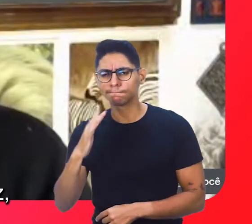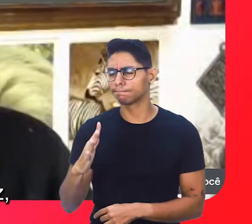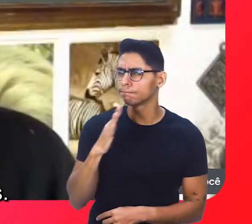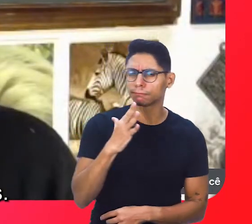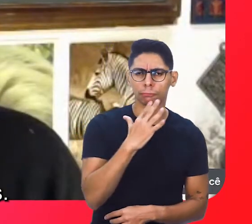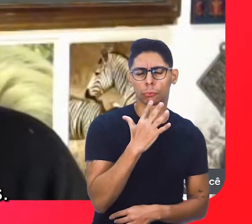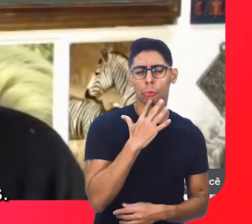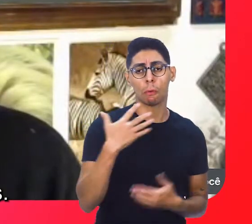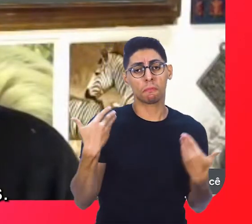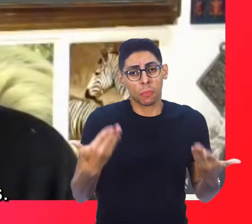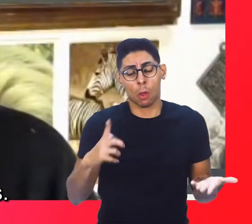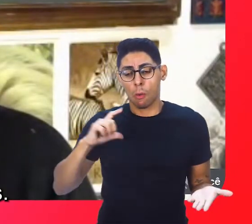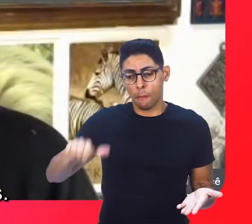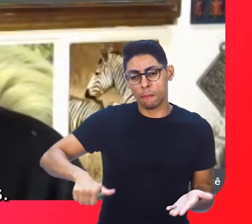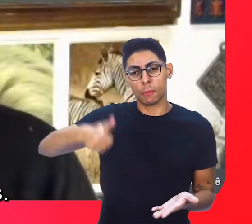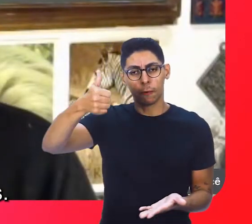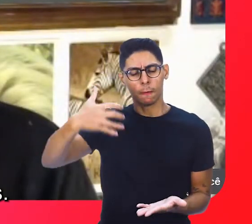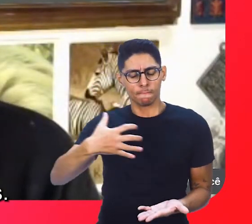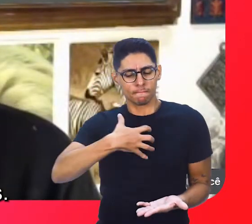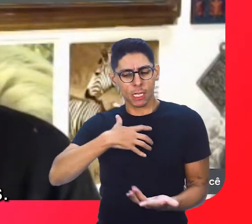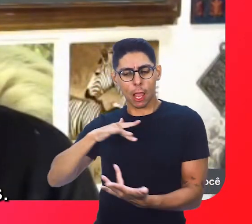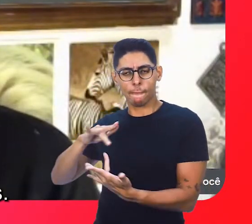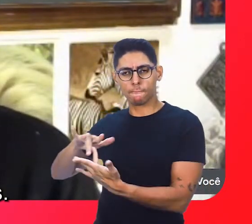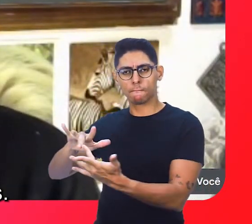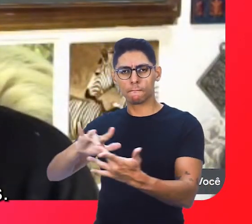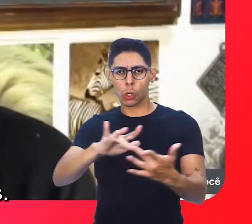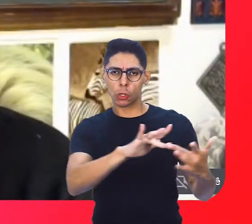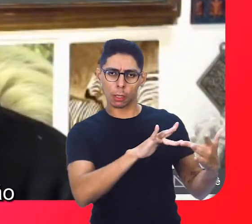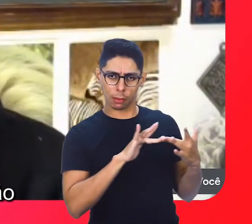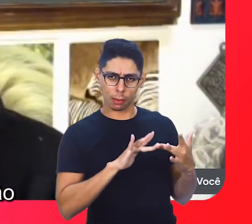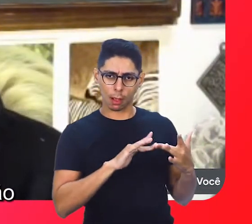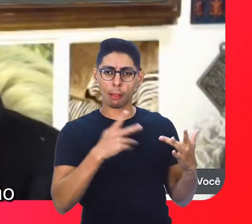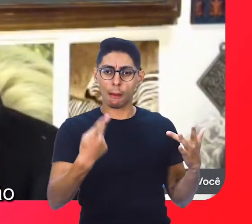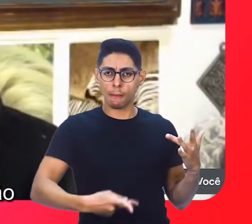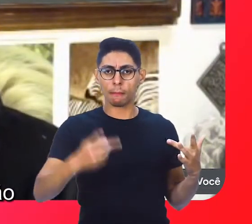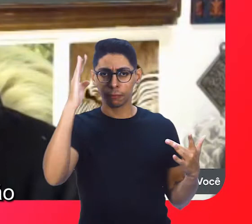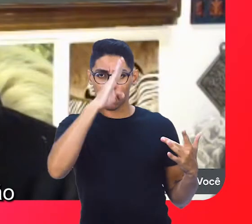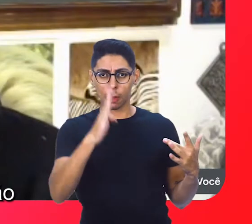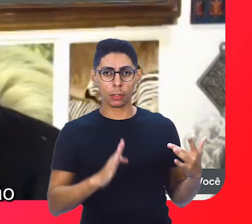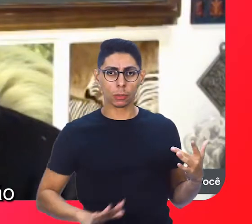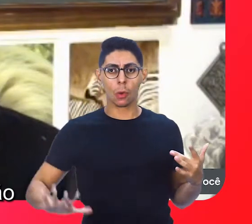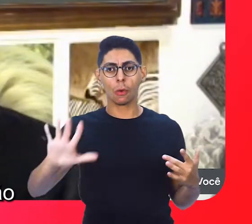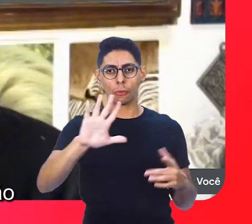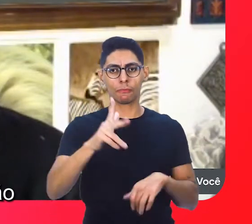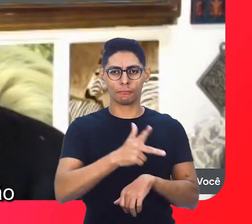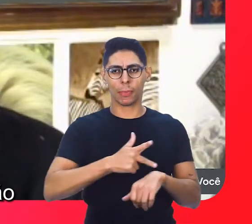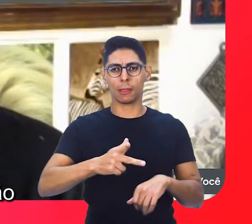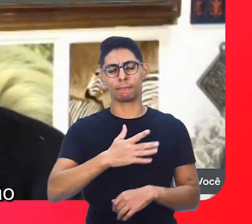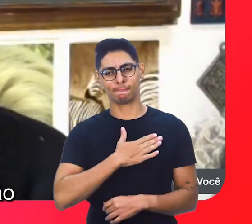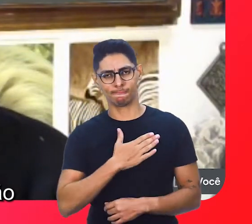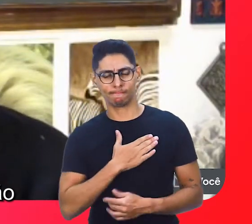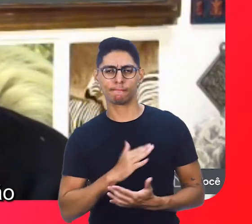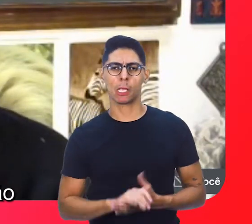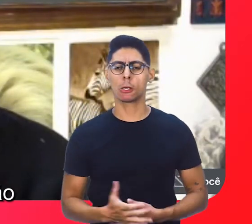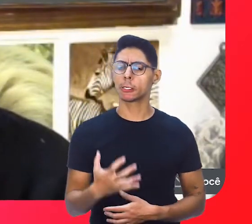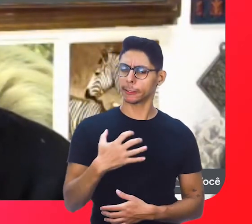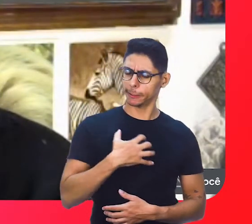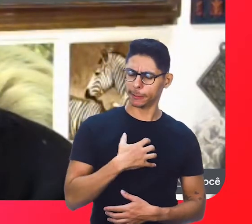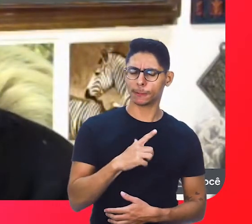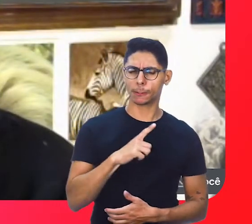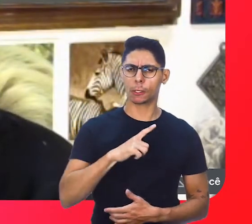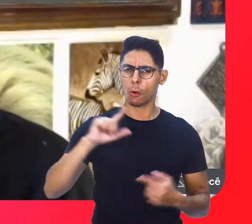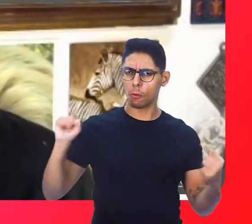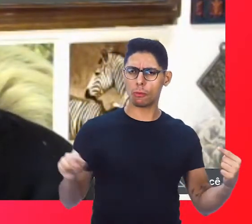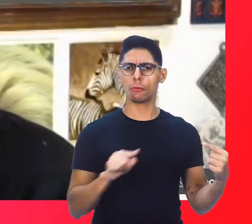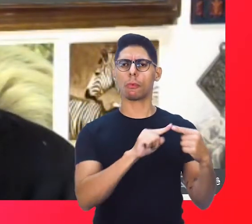primeira vez, então, me senti conectada ao meu país, assim. Eu senti que eu tinha uma função